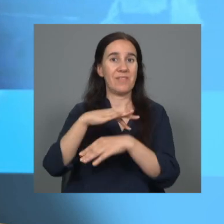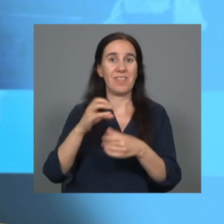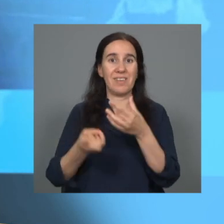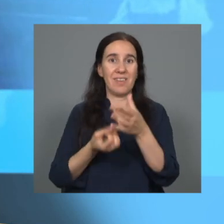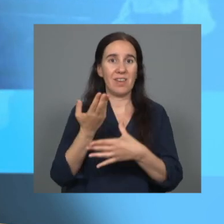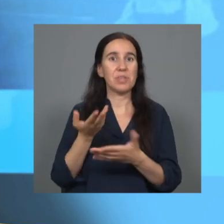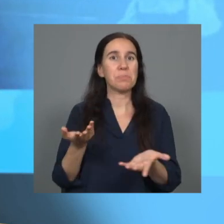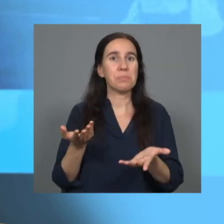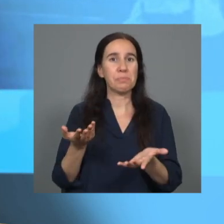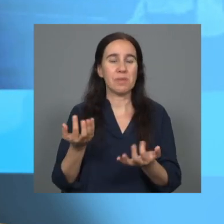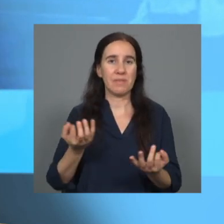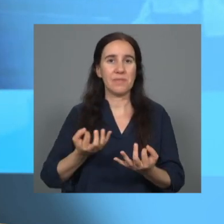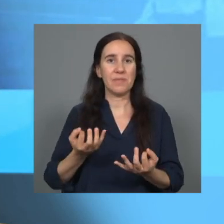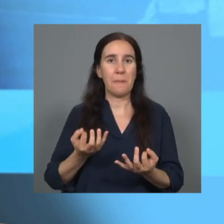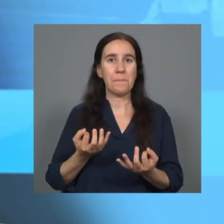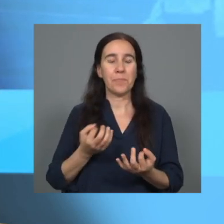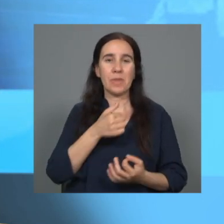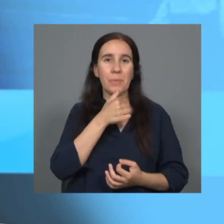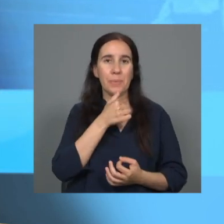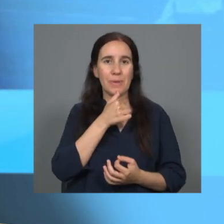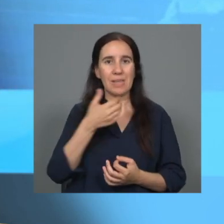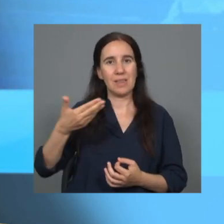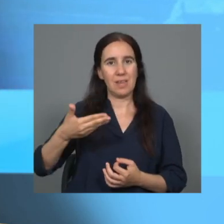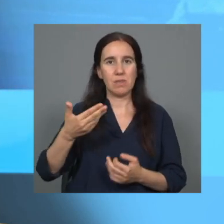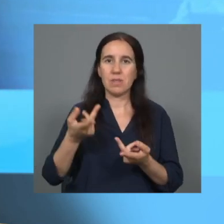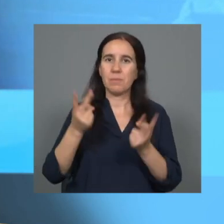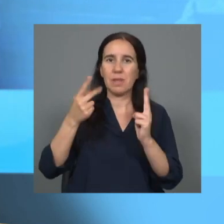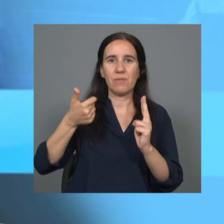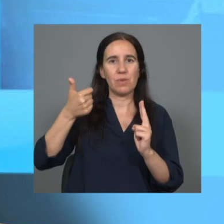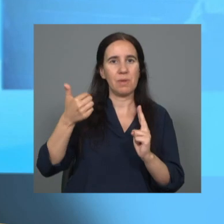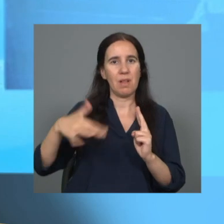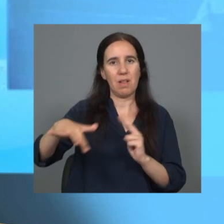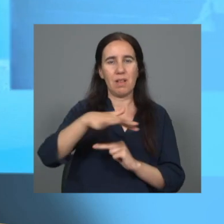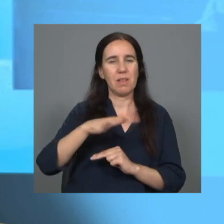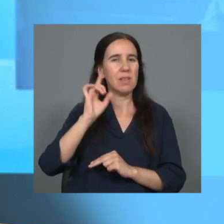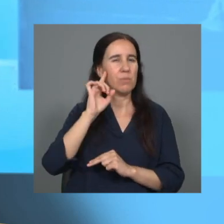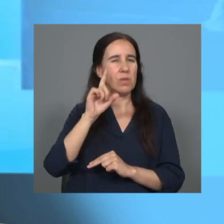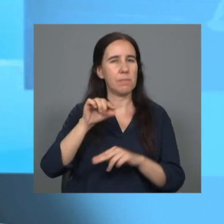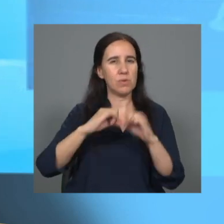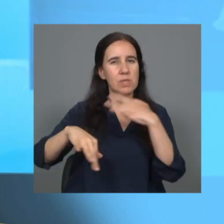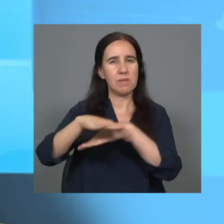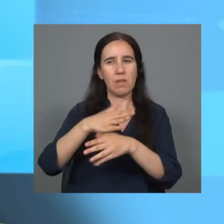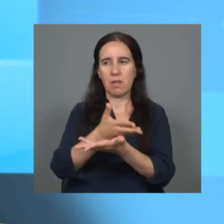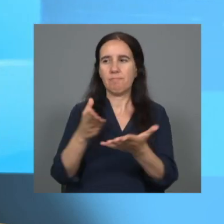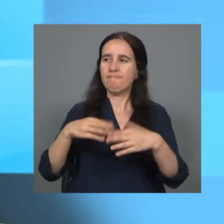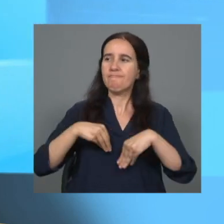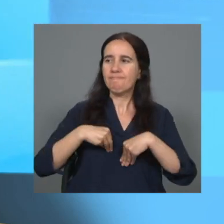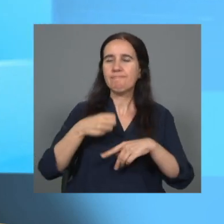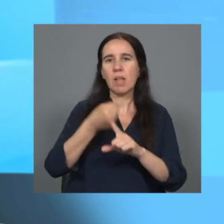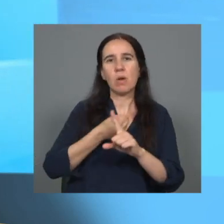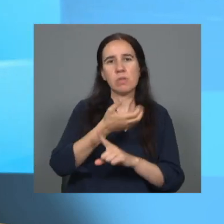reflete precisamente sobre esta questão dos direitos e liberdades fundamentais. É importante também a sociedade civil assumir estas